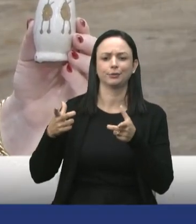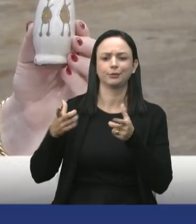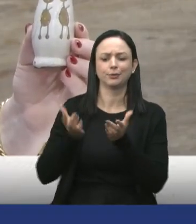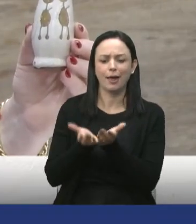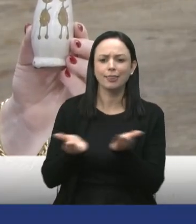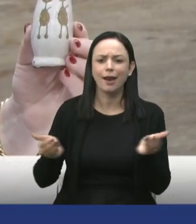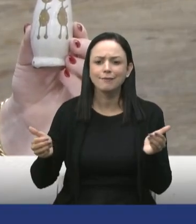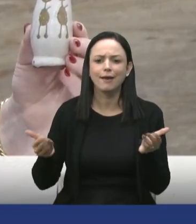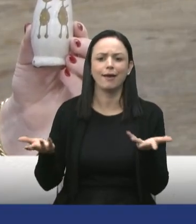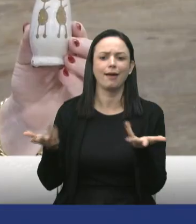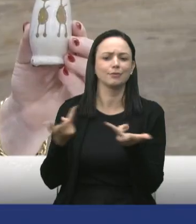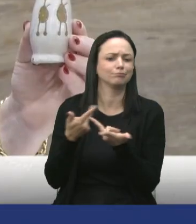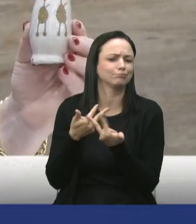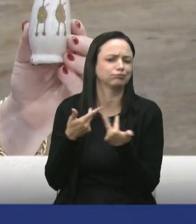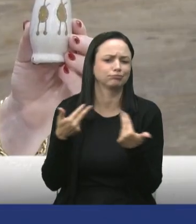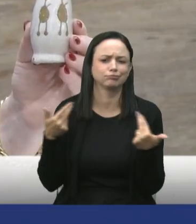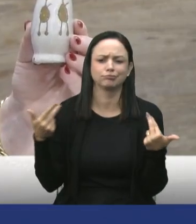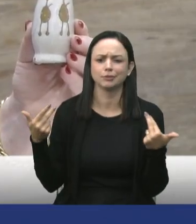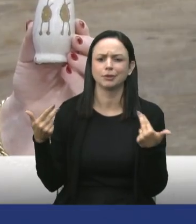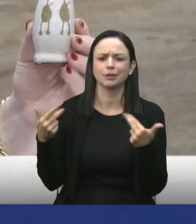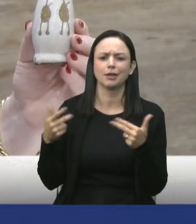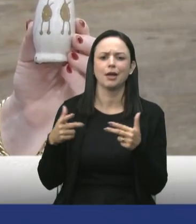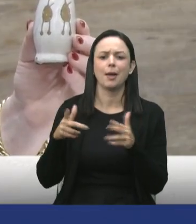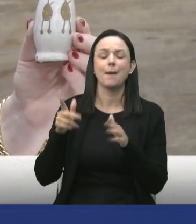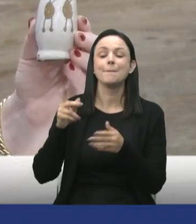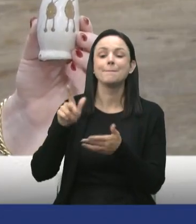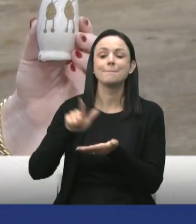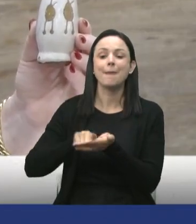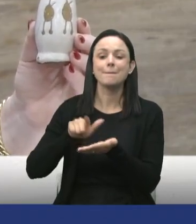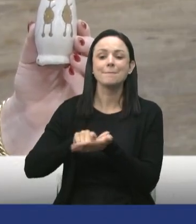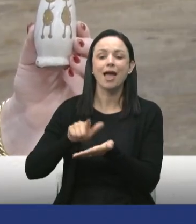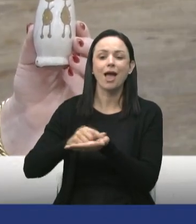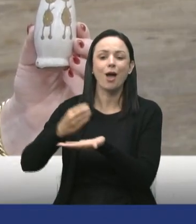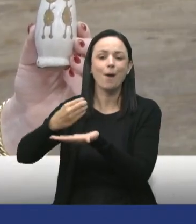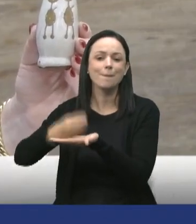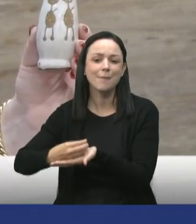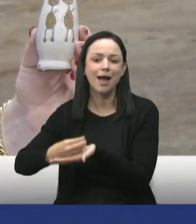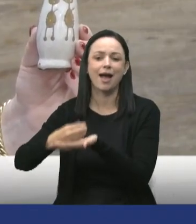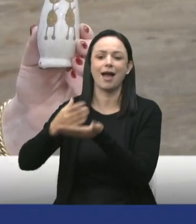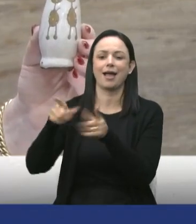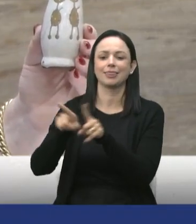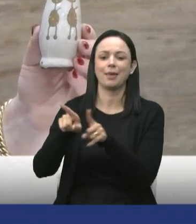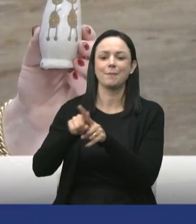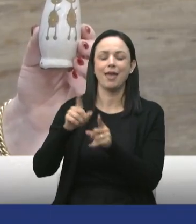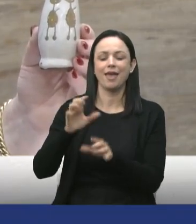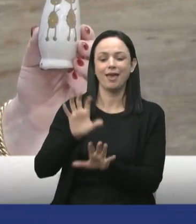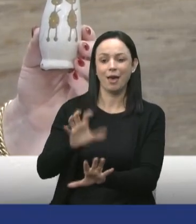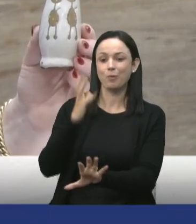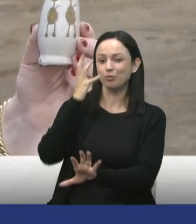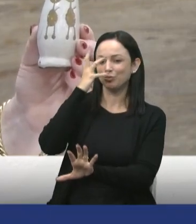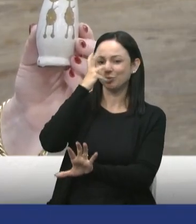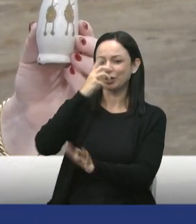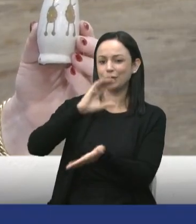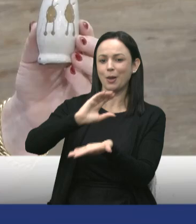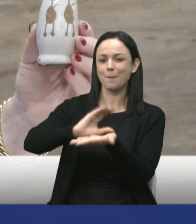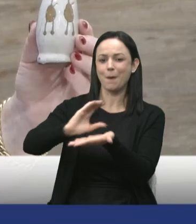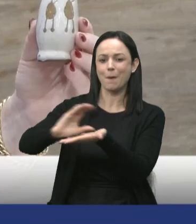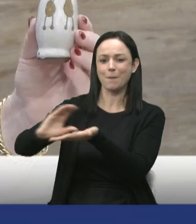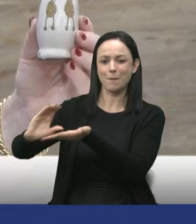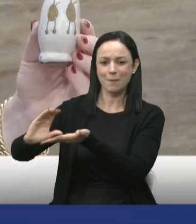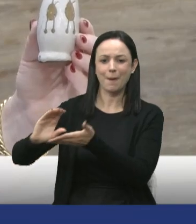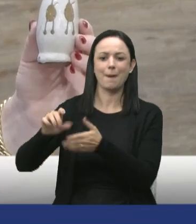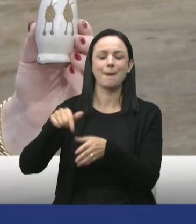travessas, enfim, apoio de papel, enfeites de mesa. Nós recebemos diversos artigos,